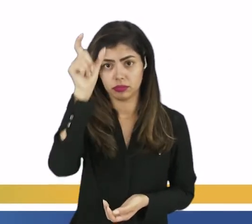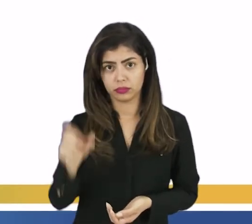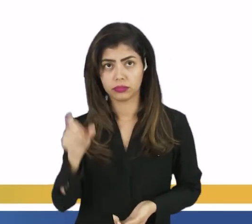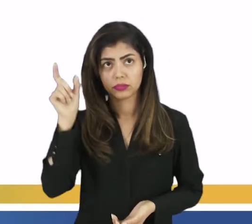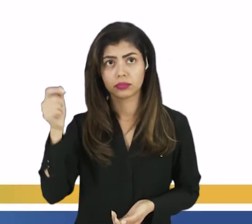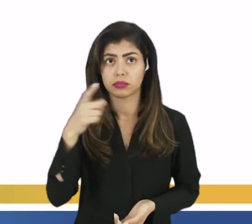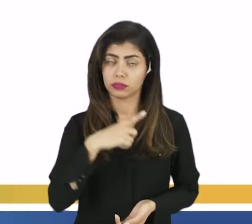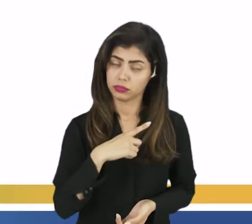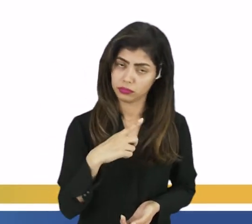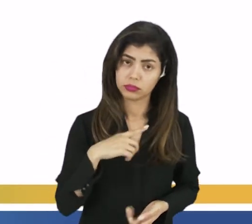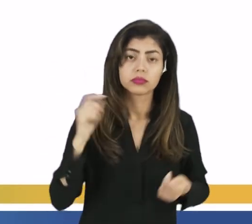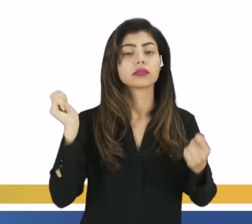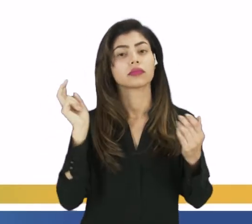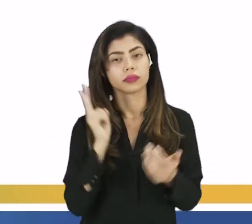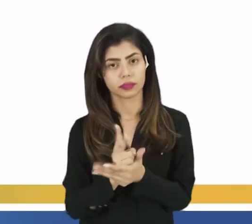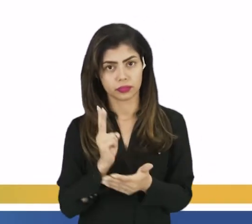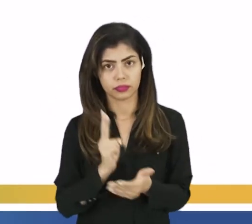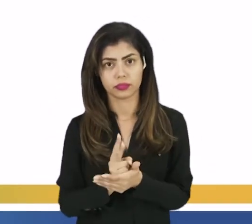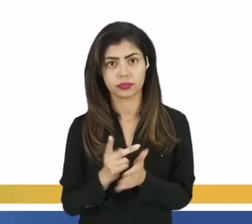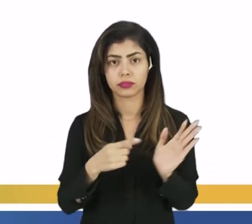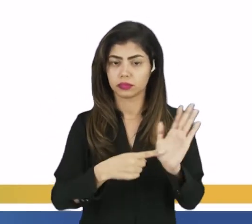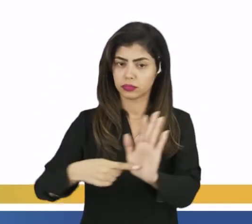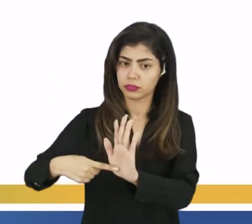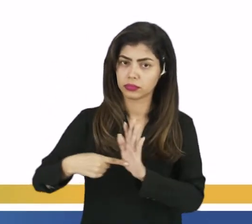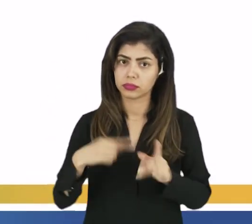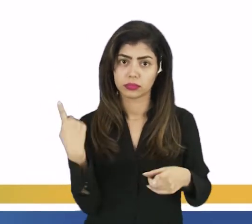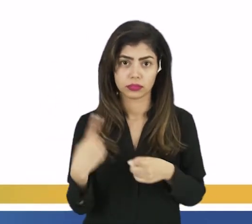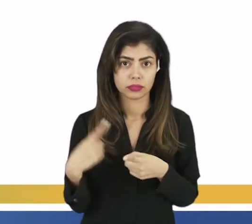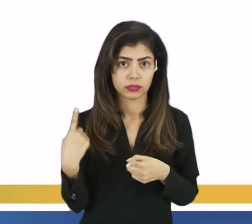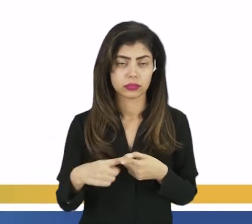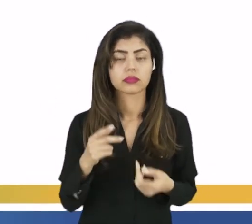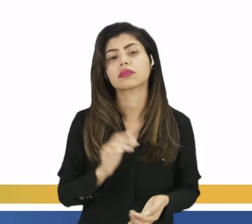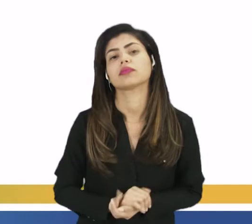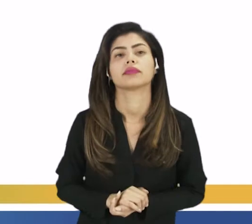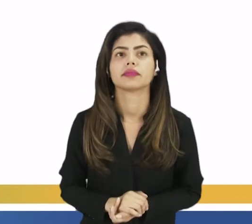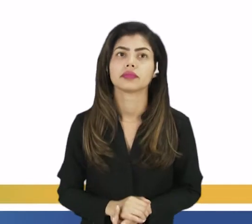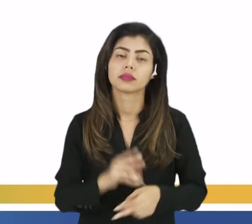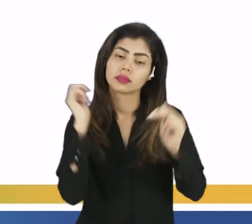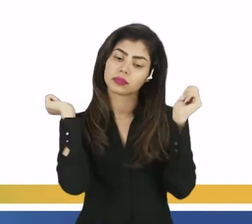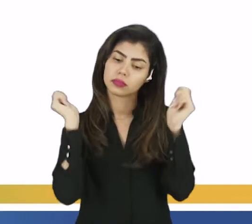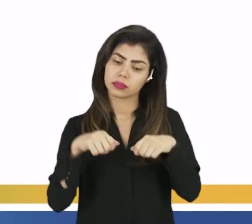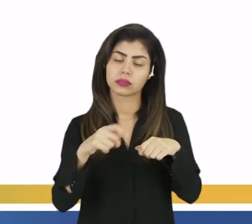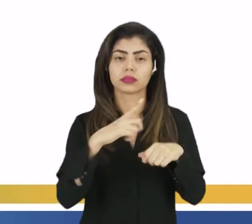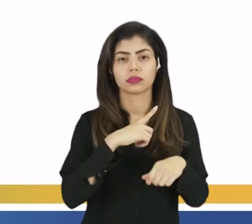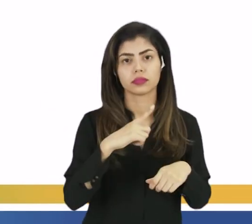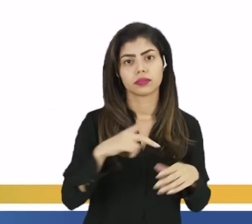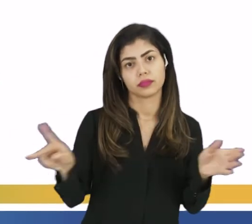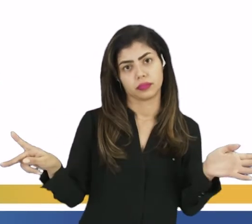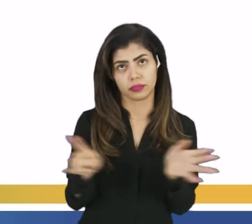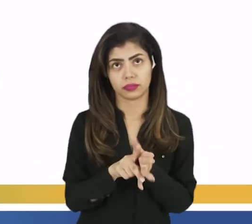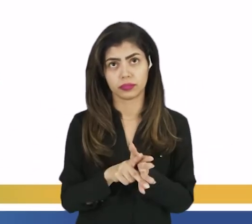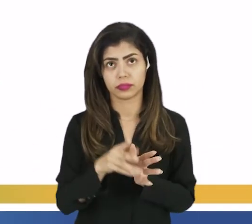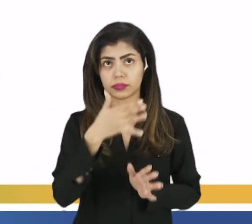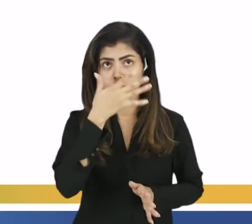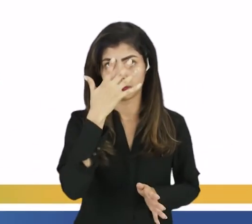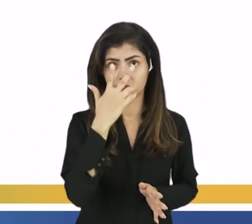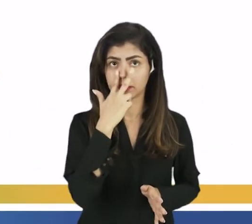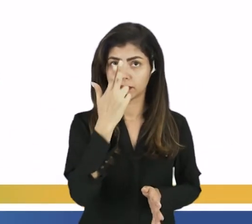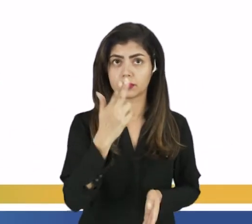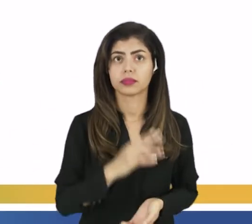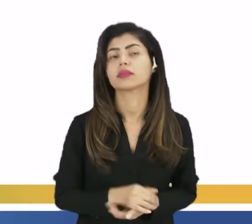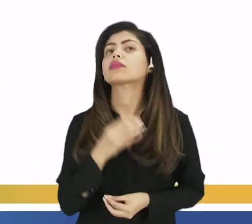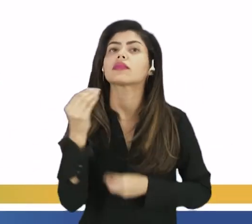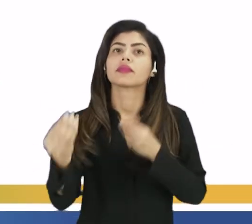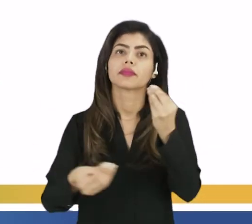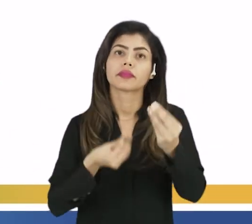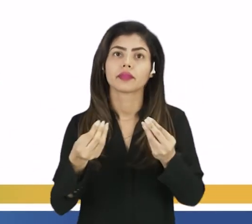eles possui a mesma indicação porque esses elementos químicos possui propriedades semelhantes Então